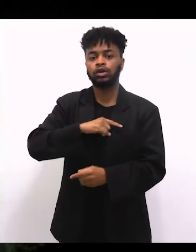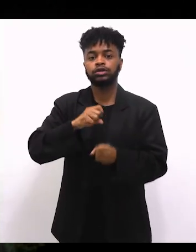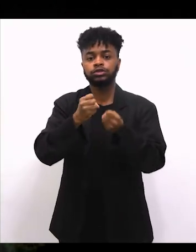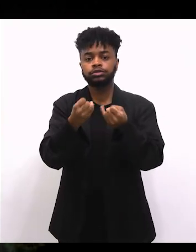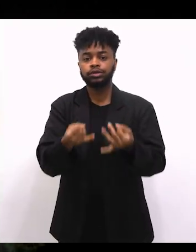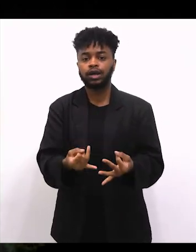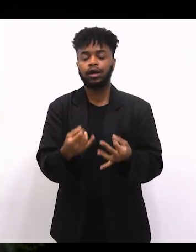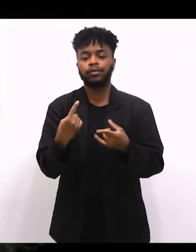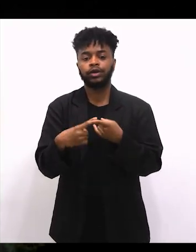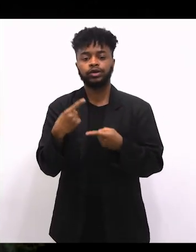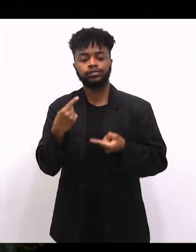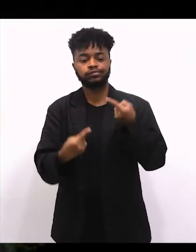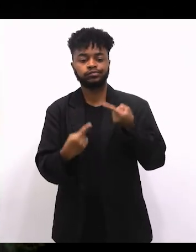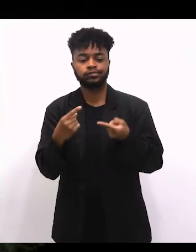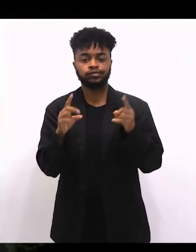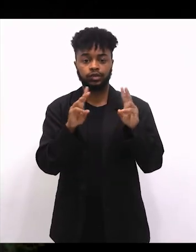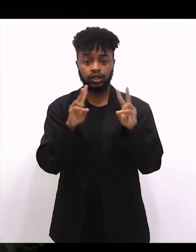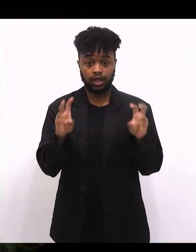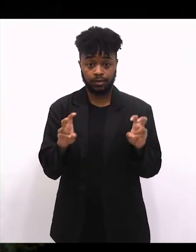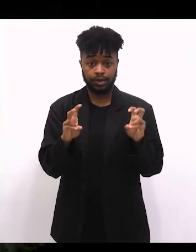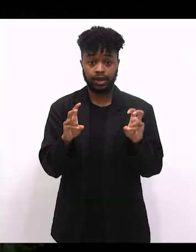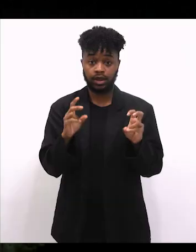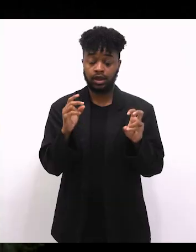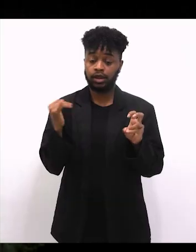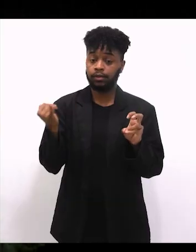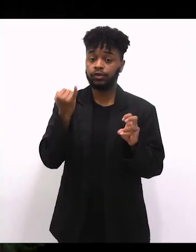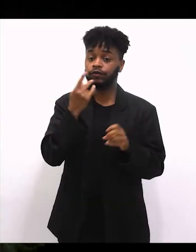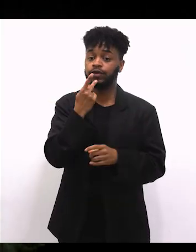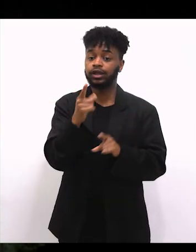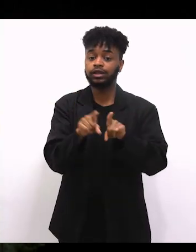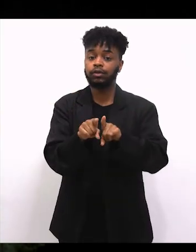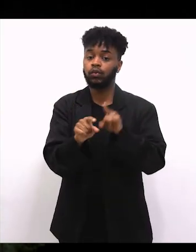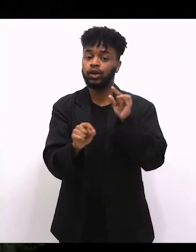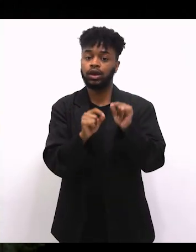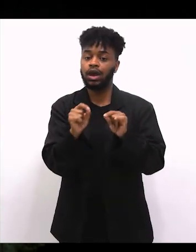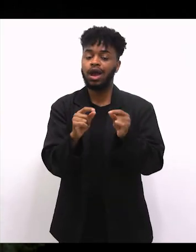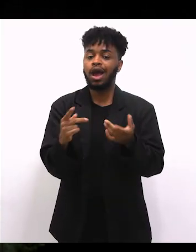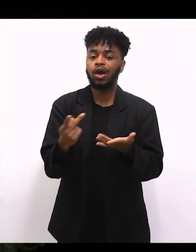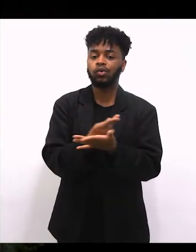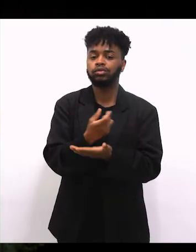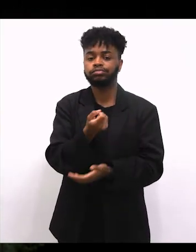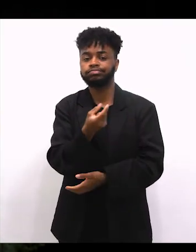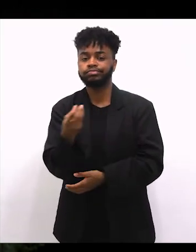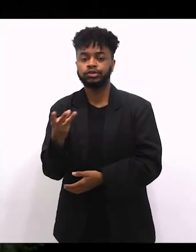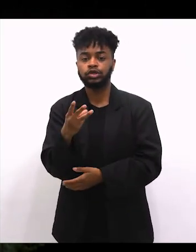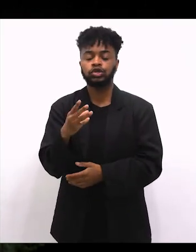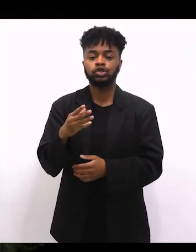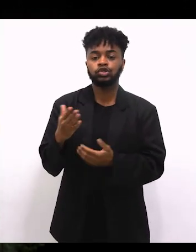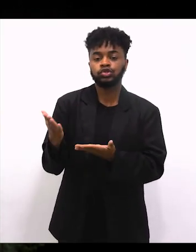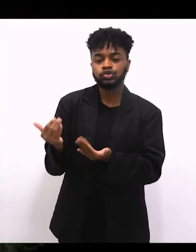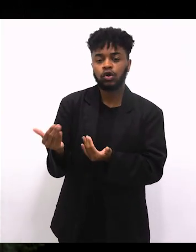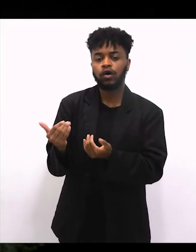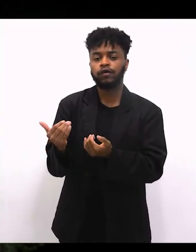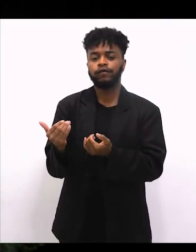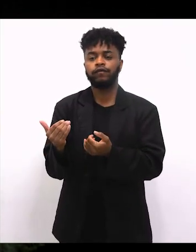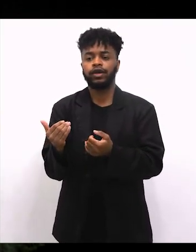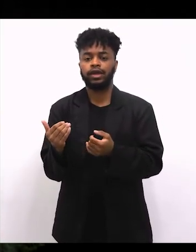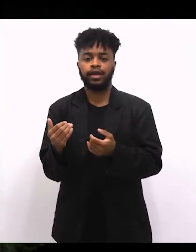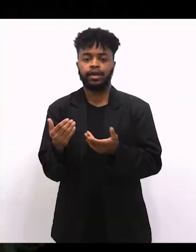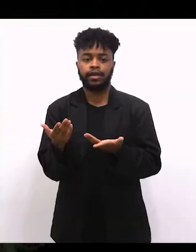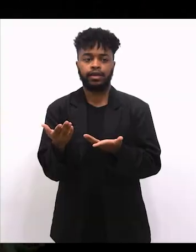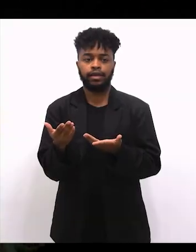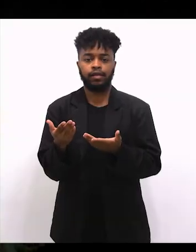falando desse assunto e das formas de aliciamento, a gente tem tido muitos casos de jovens sendo aliciados, né? Então,